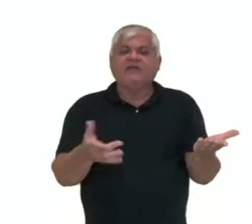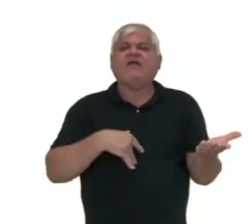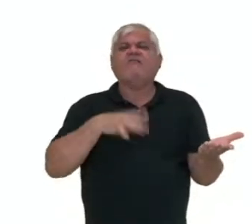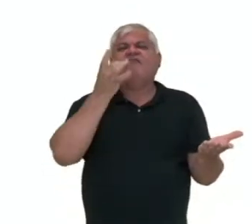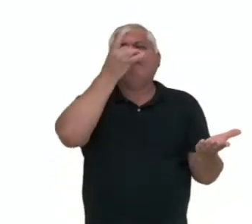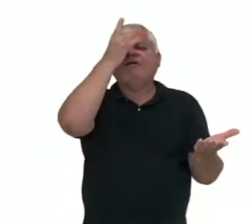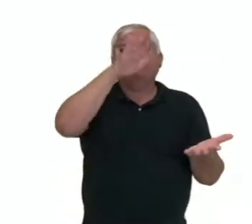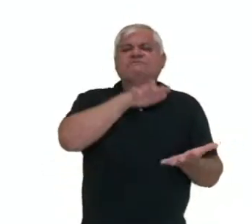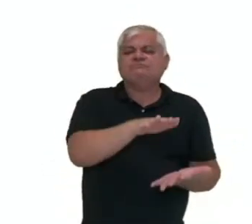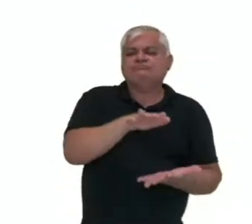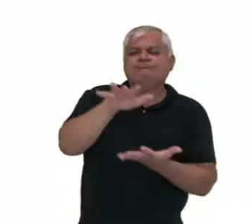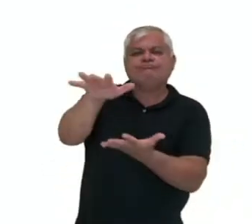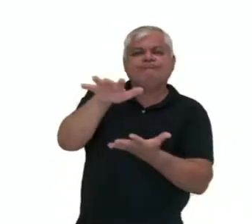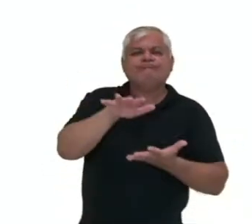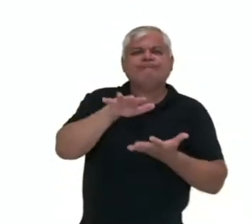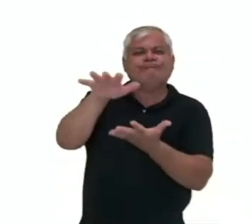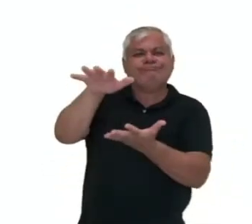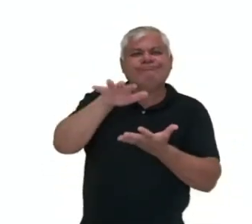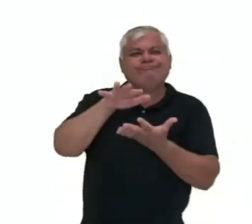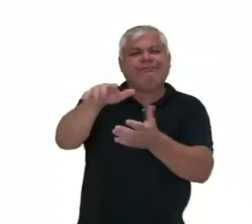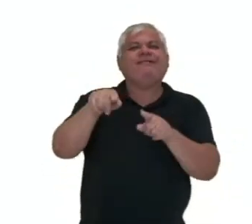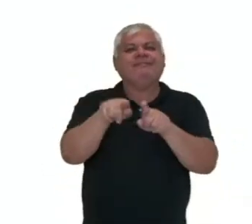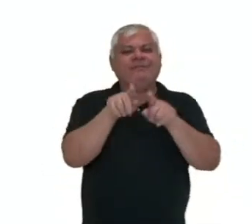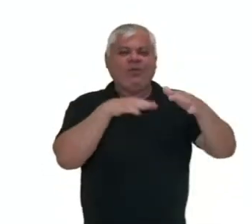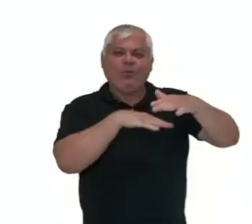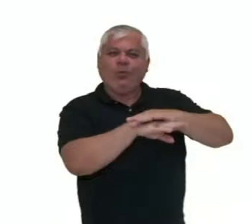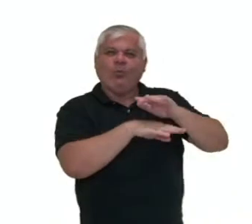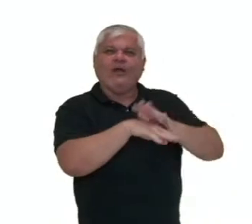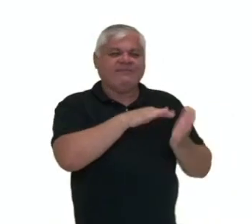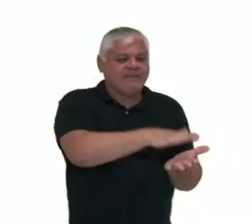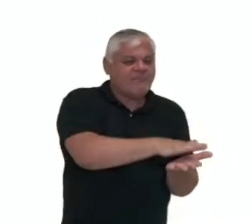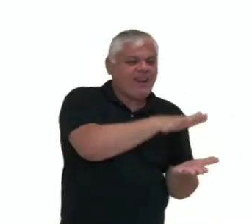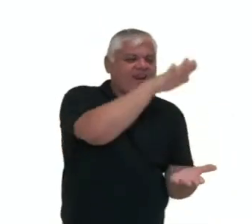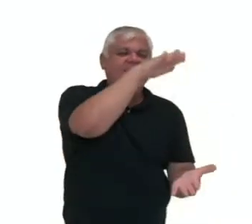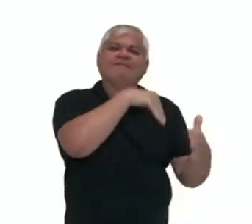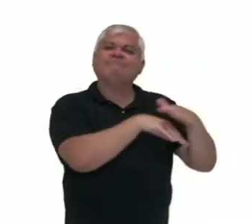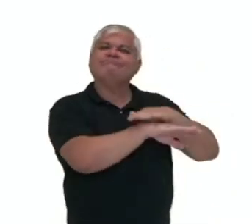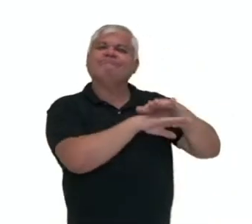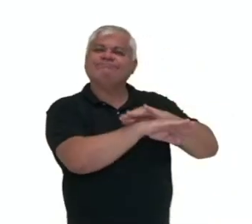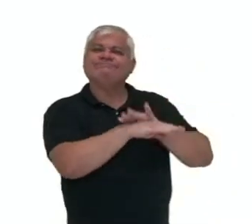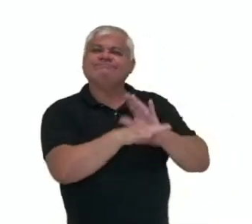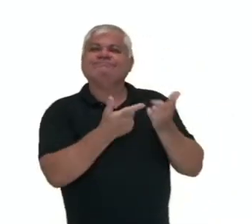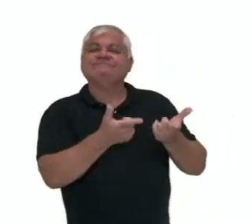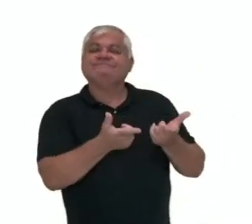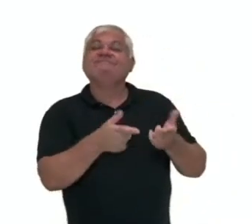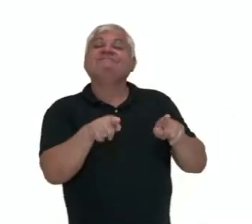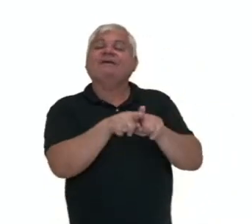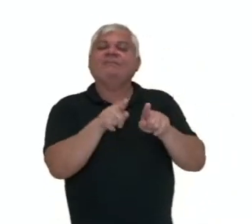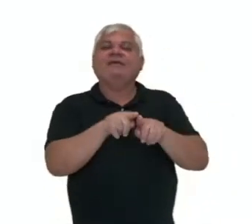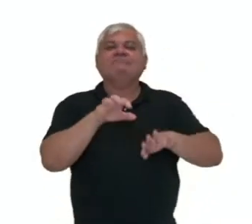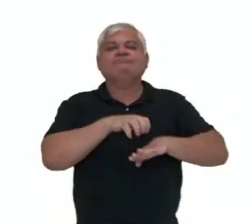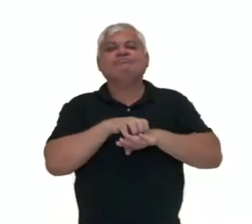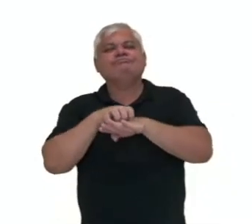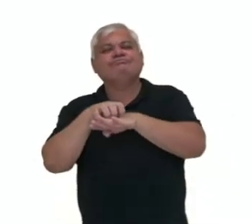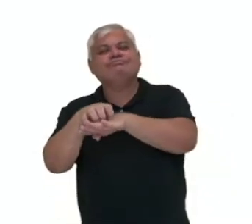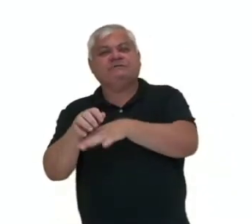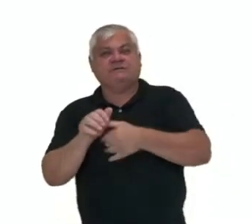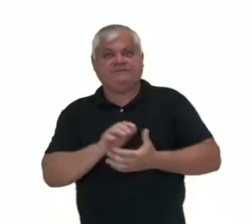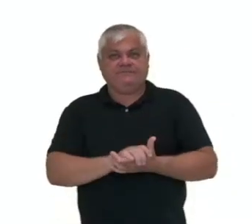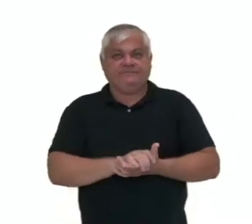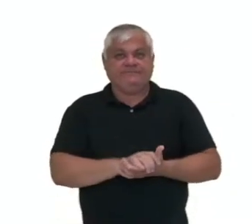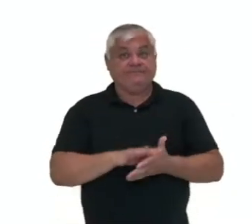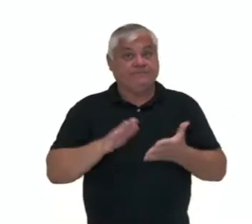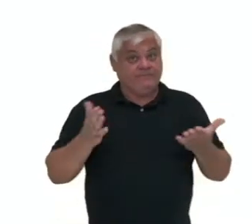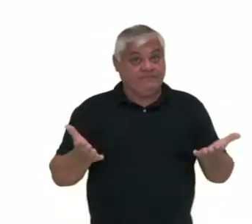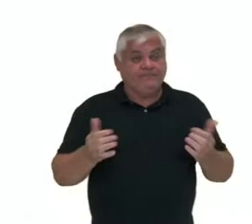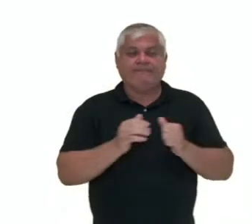mais fácil, tá? Também de serem armazenadas, de serem, né, transportadas, tá bom? Aí aqui,